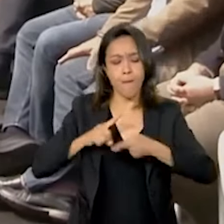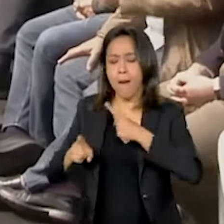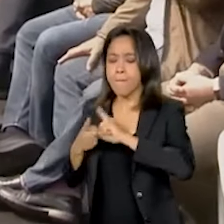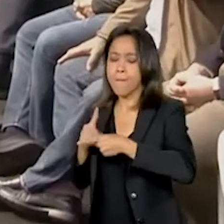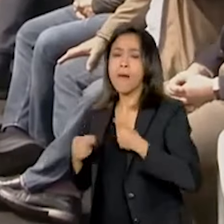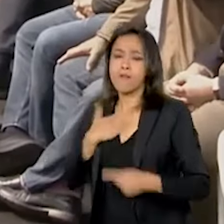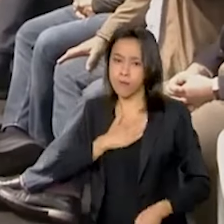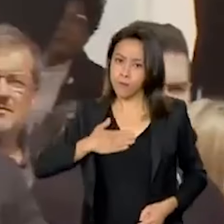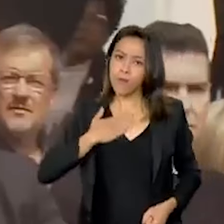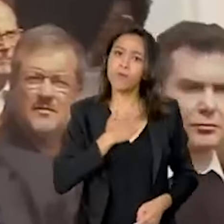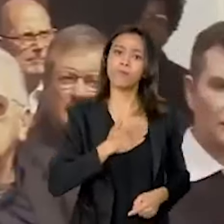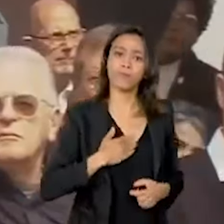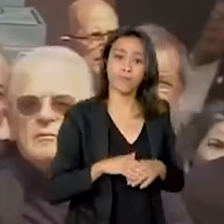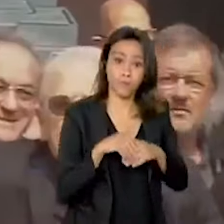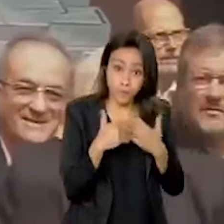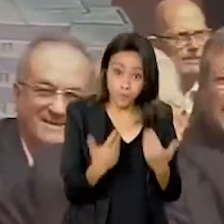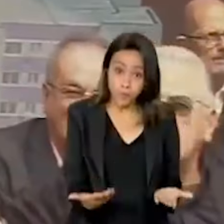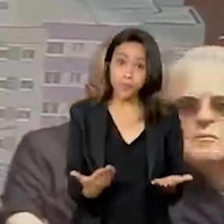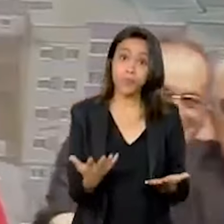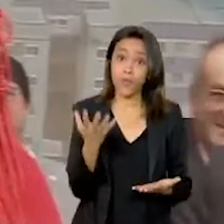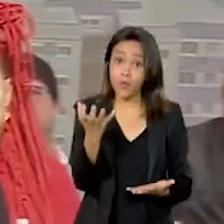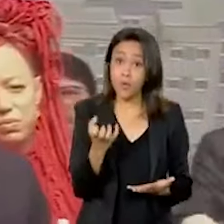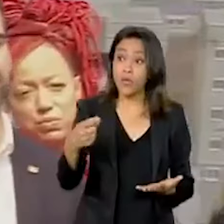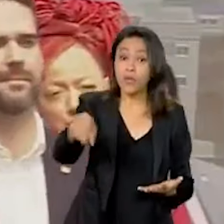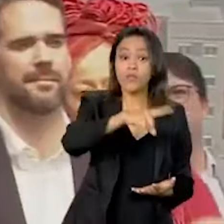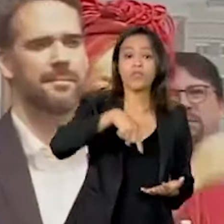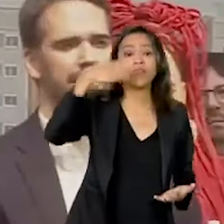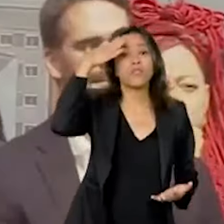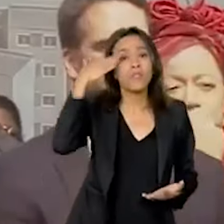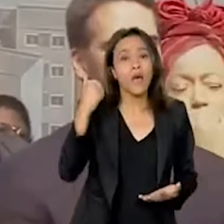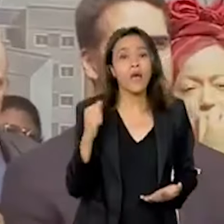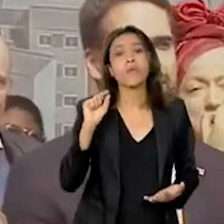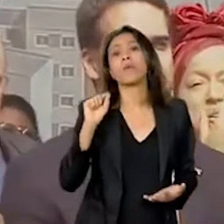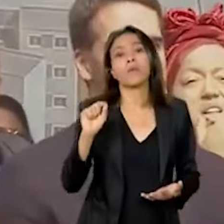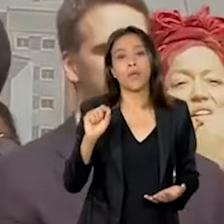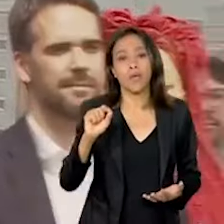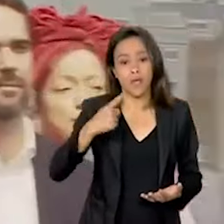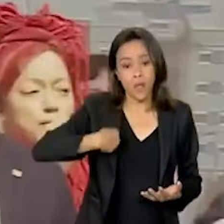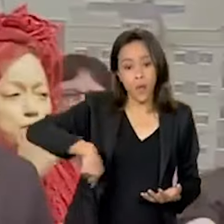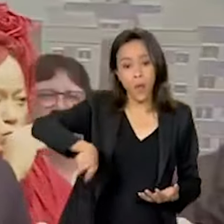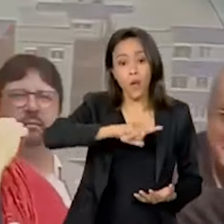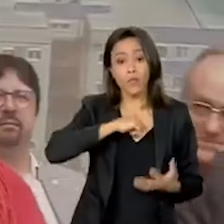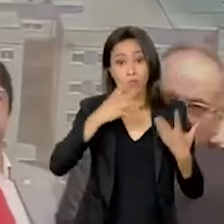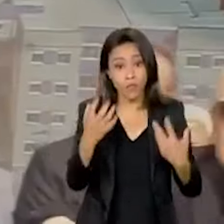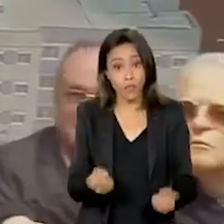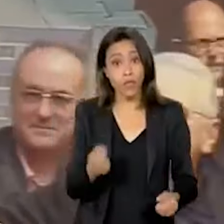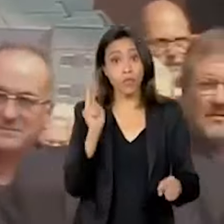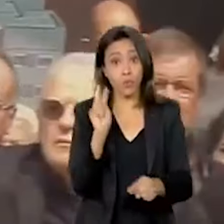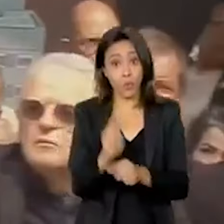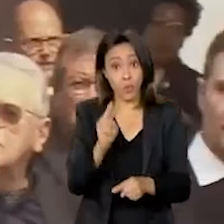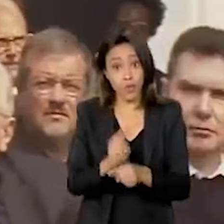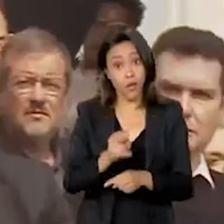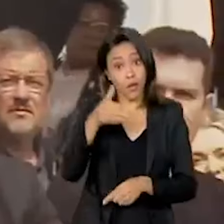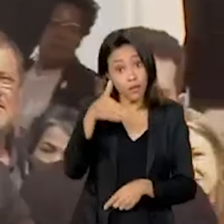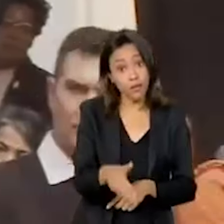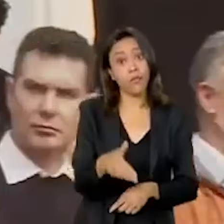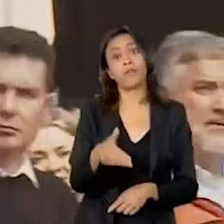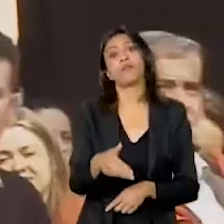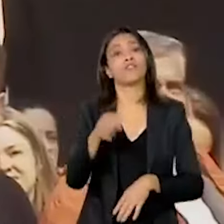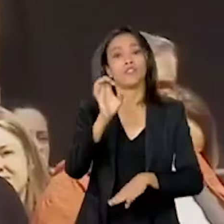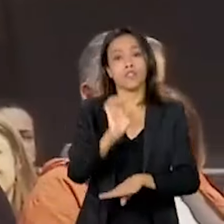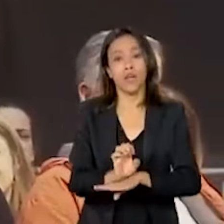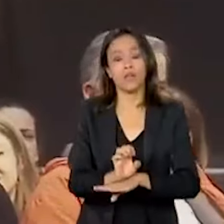fazer política. Então, eu quero que vocês saibam o seguinte. Nós vamos cuidar desse Estado. Inclusive, eu quero